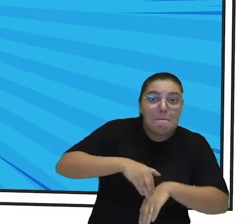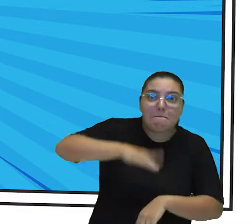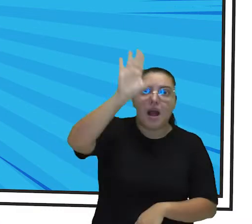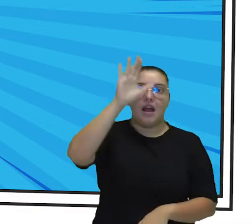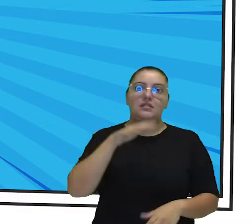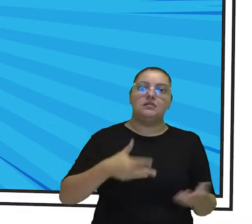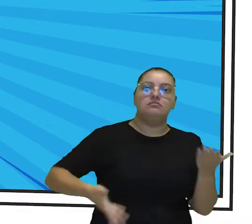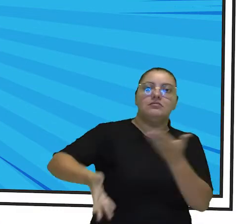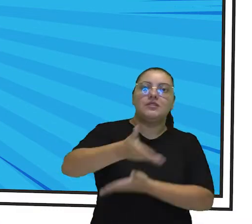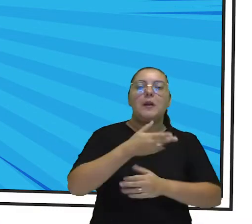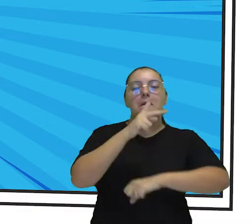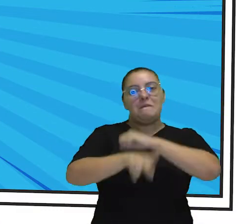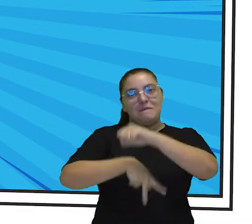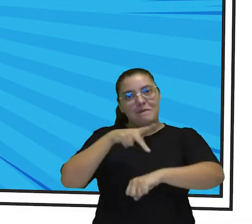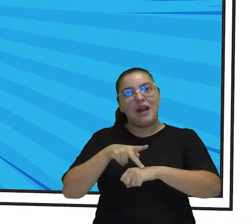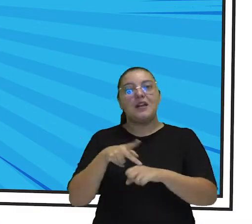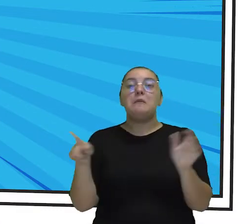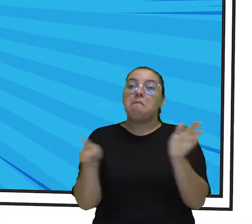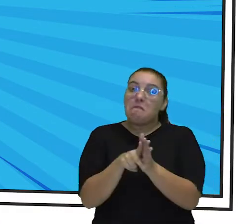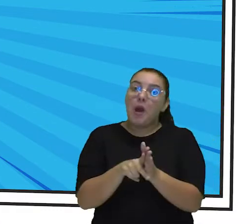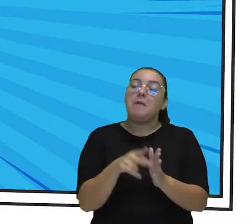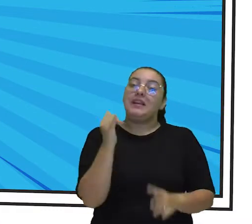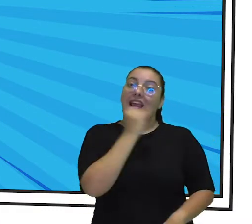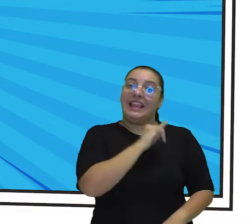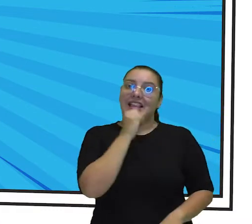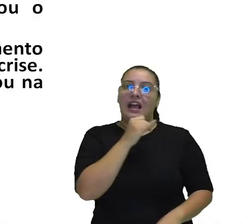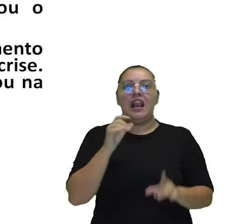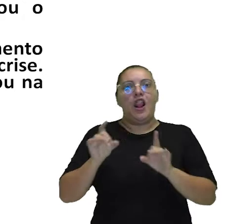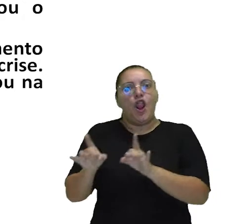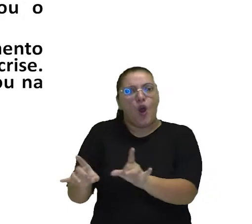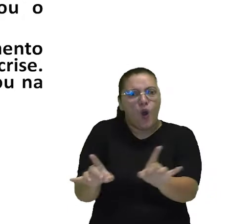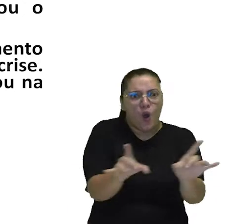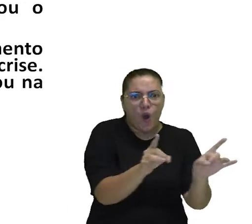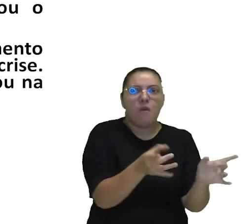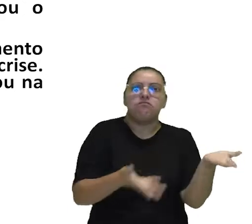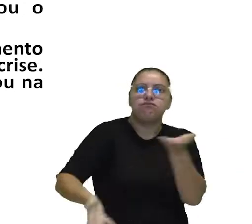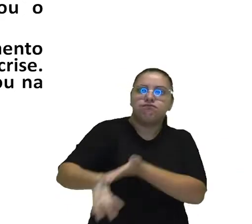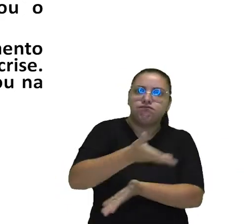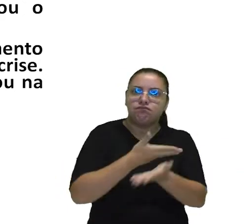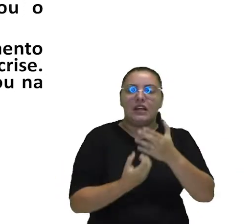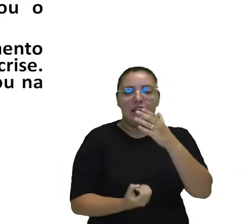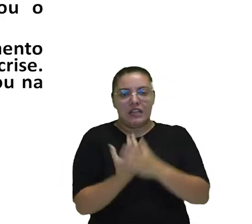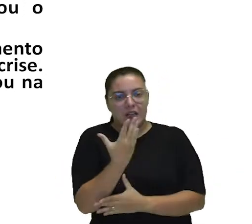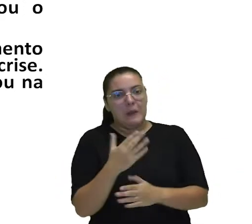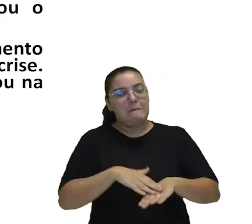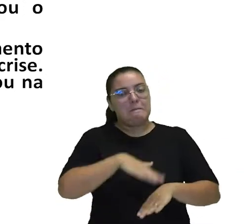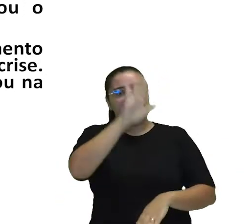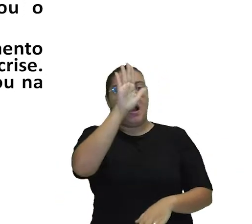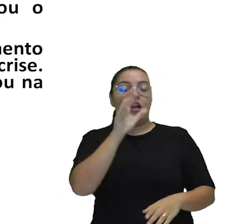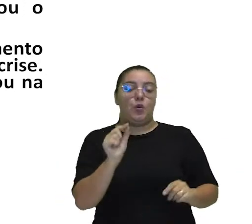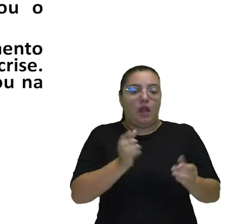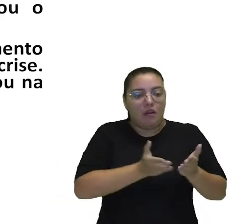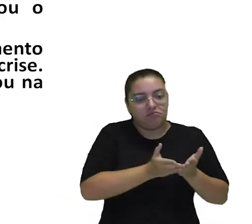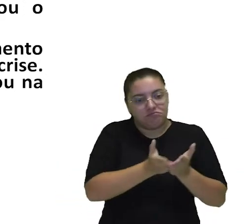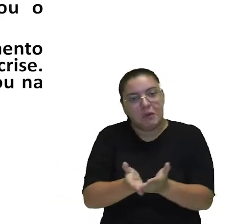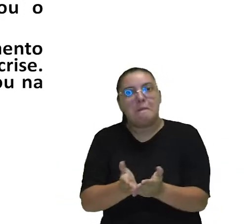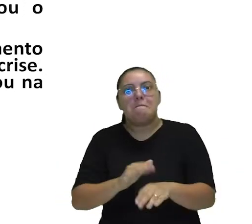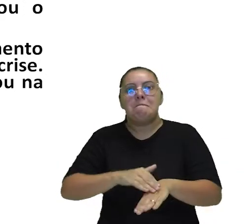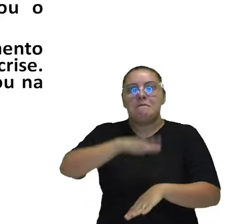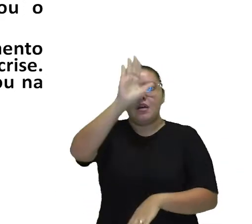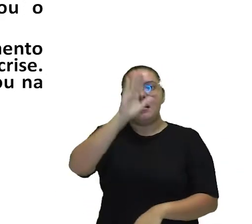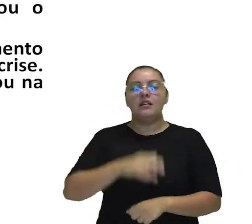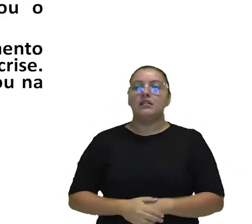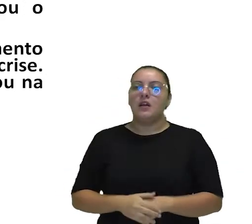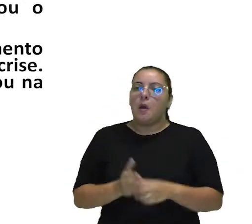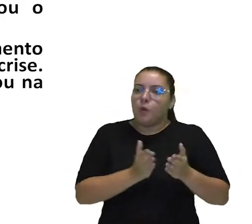entende isso por causa do renascimento comercial, que é na Itália. A Itália produz as grandes navegações. A Itália percorre o